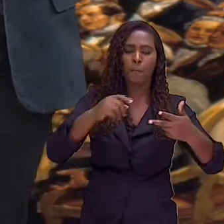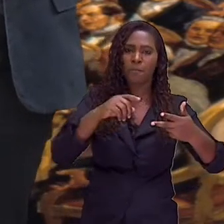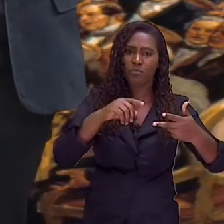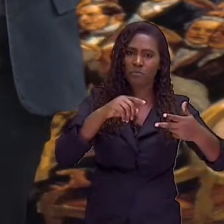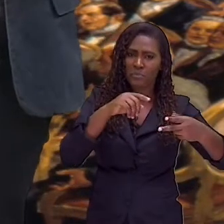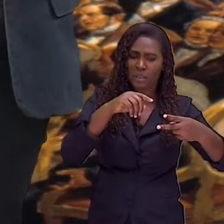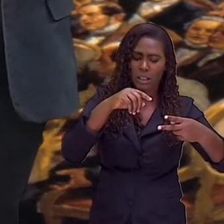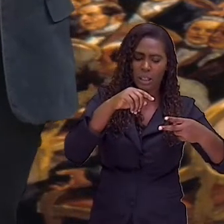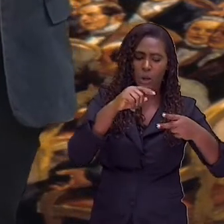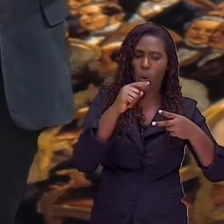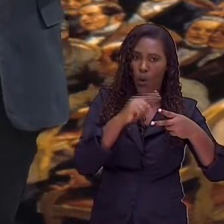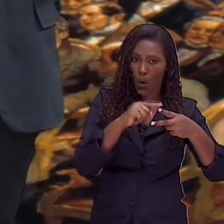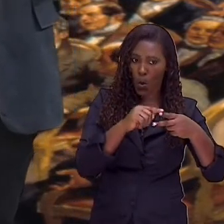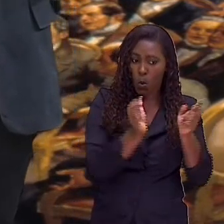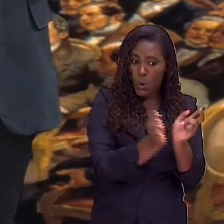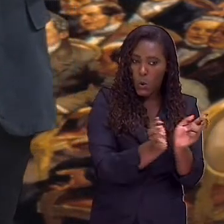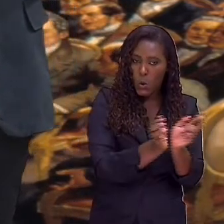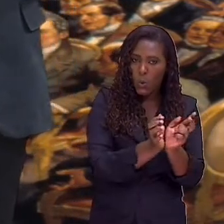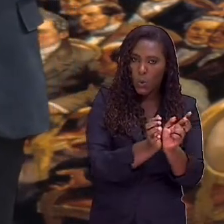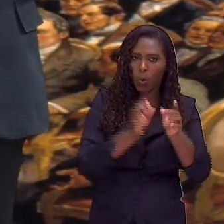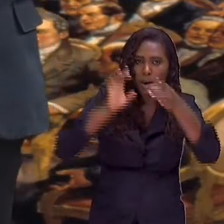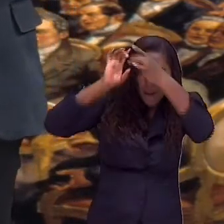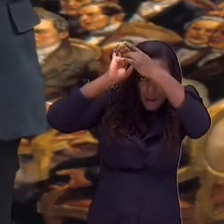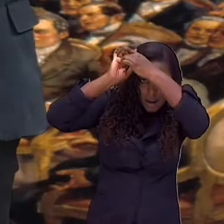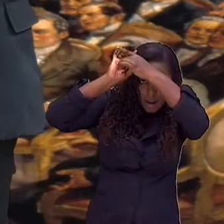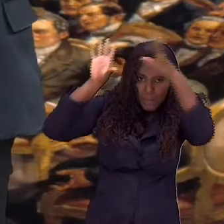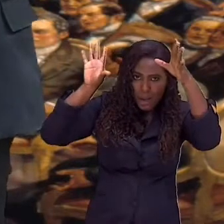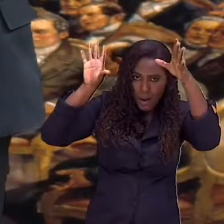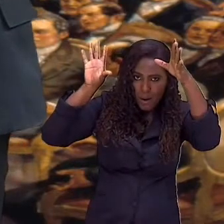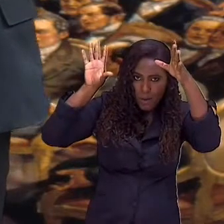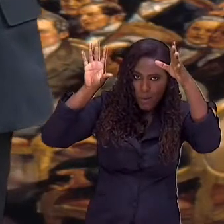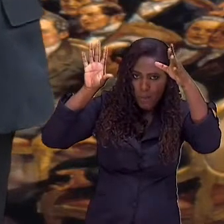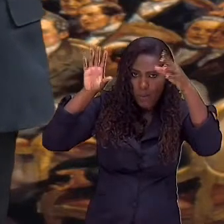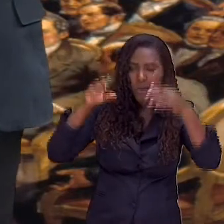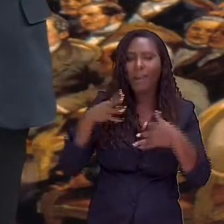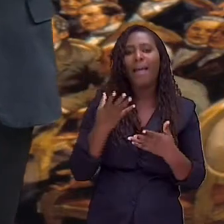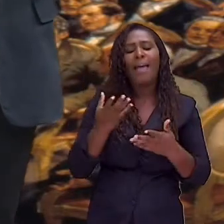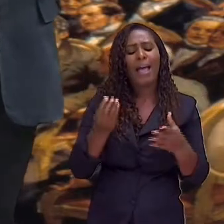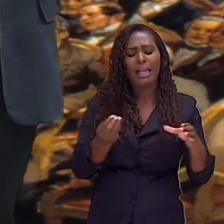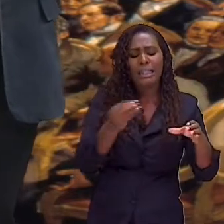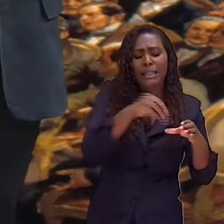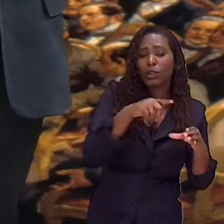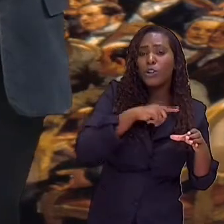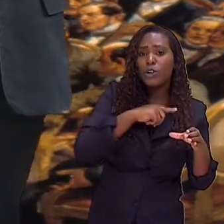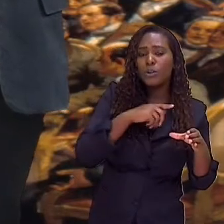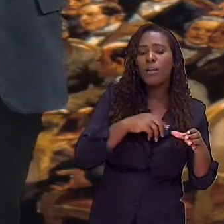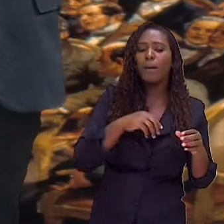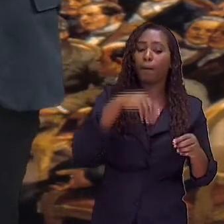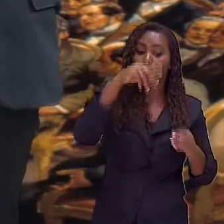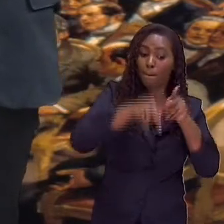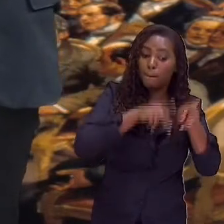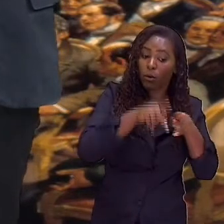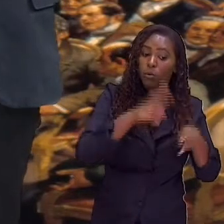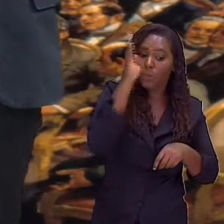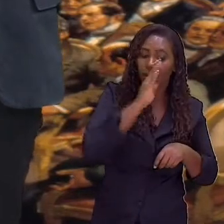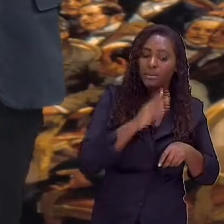Liberais, formado por brasileiros e portugueses, que desejavam uma maior autonomia